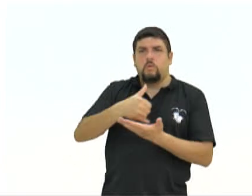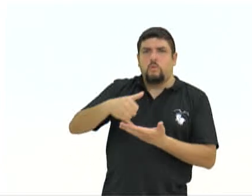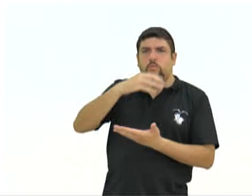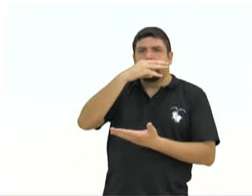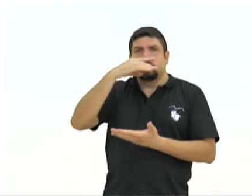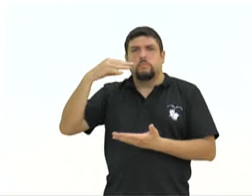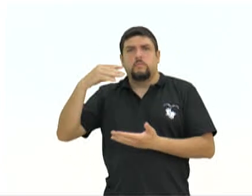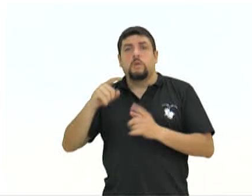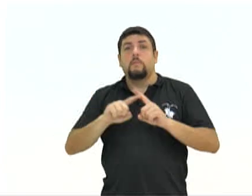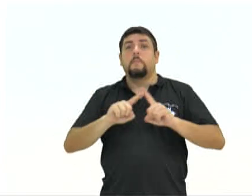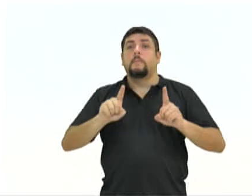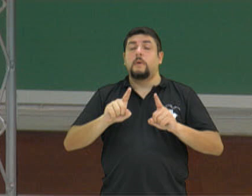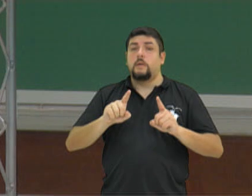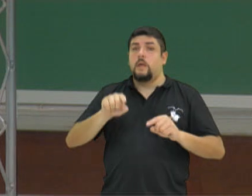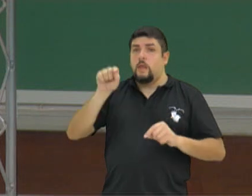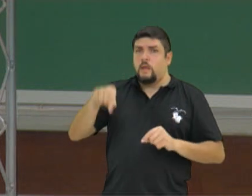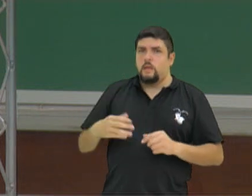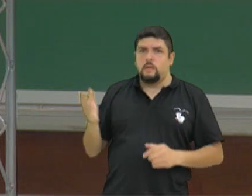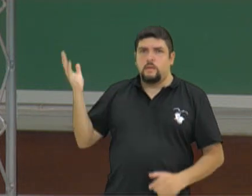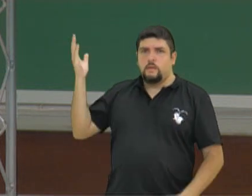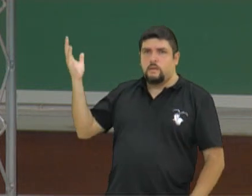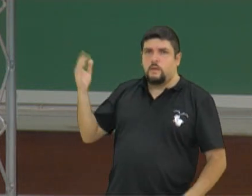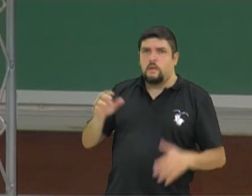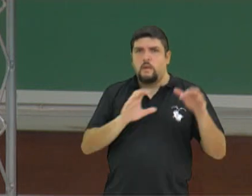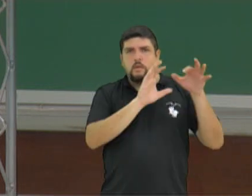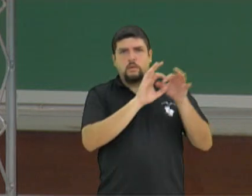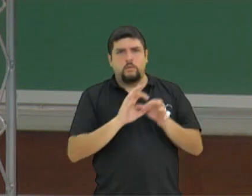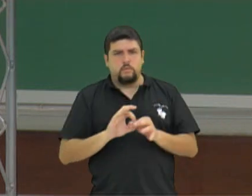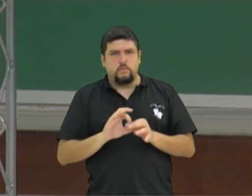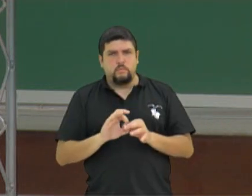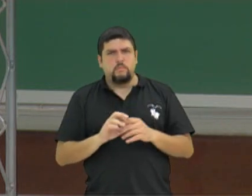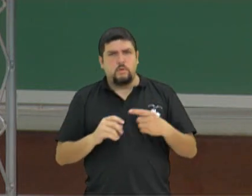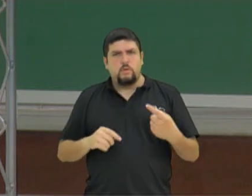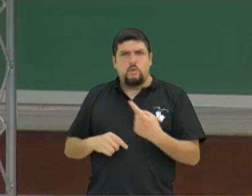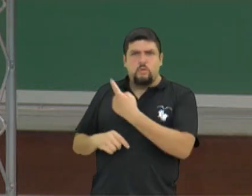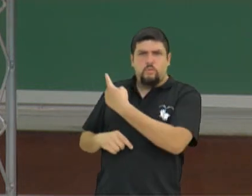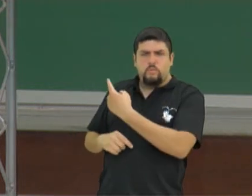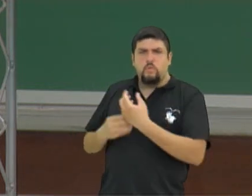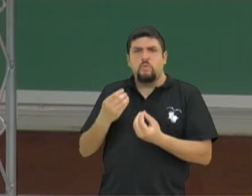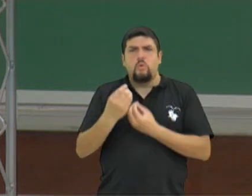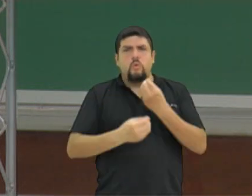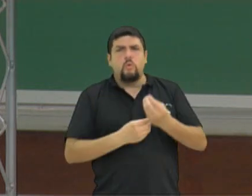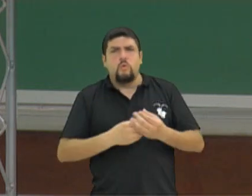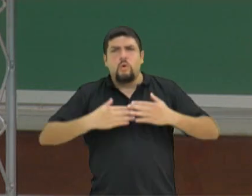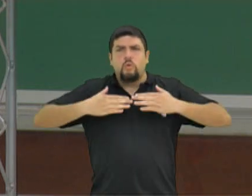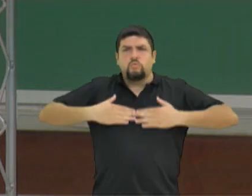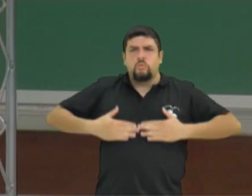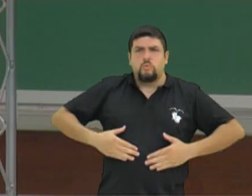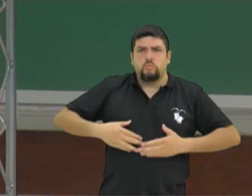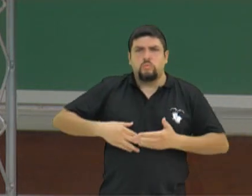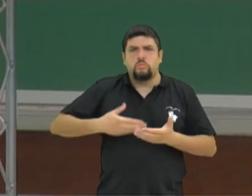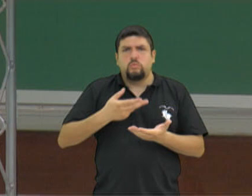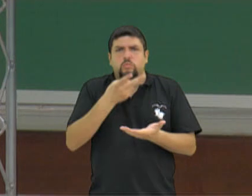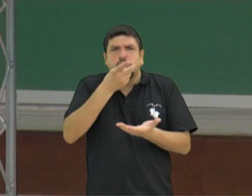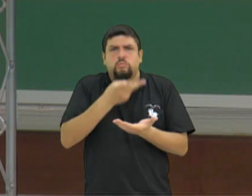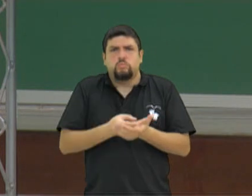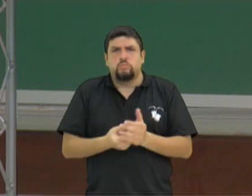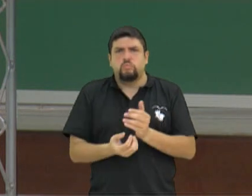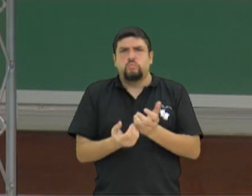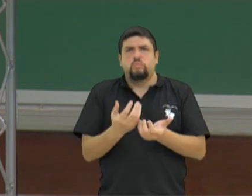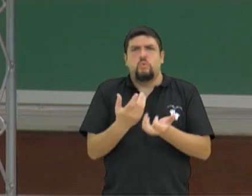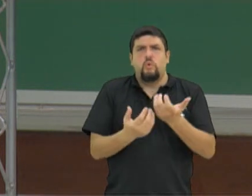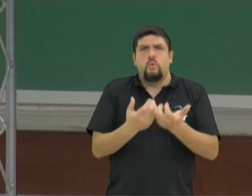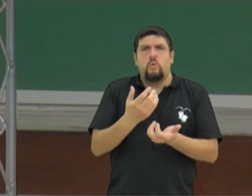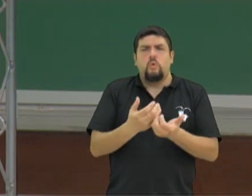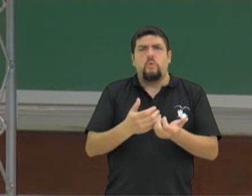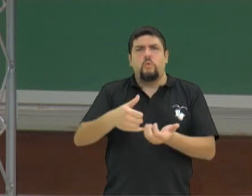No entanto, essa definição não é apropriada para esse contexto de enunciação, né, onde o enunciado